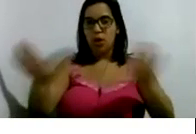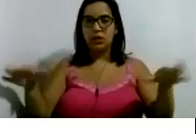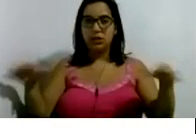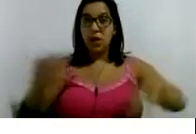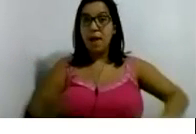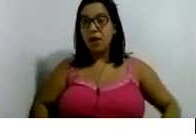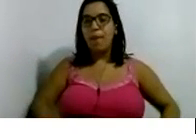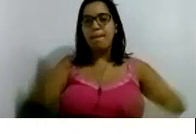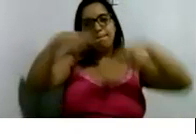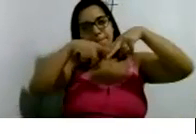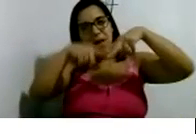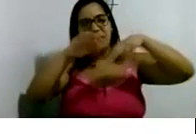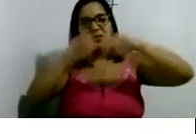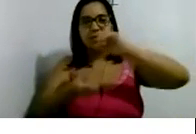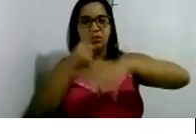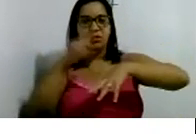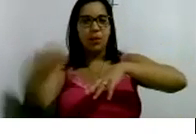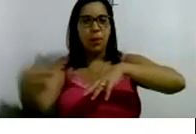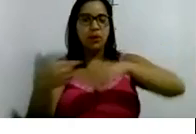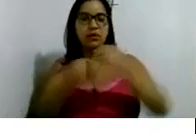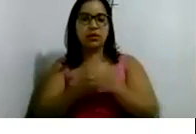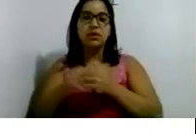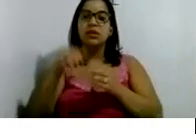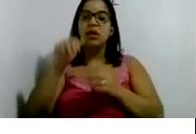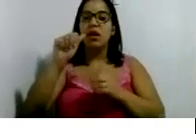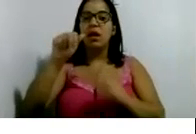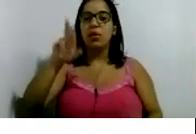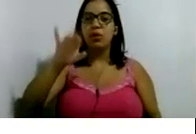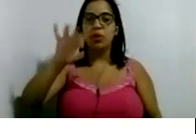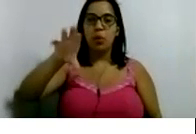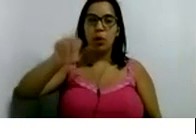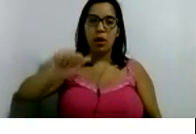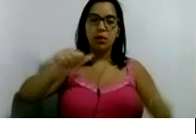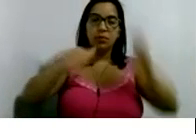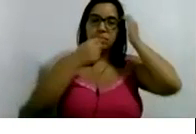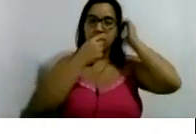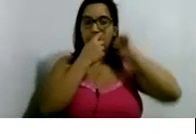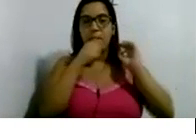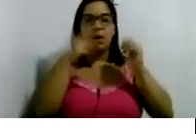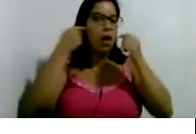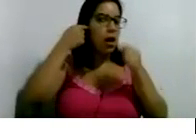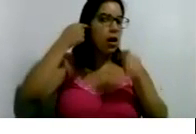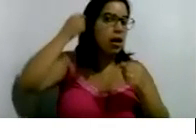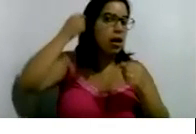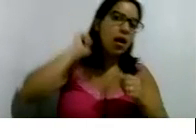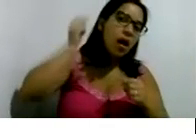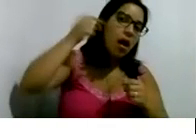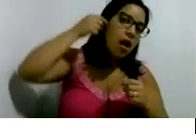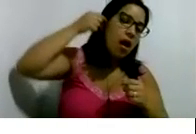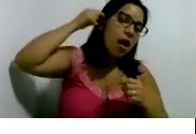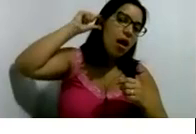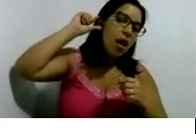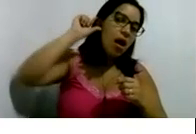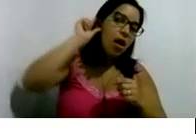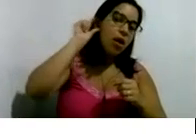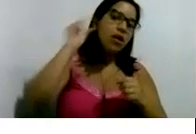a formar a aurícula, que tem uma parte em formato da concha da orelha externa. E